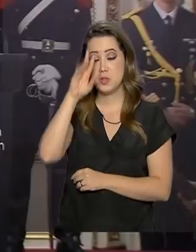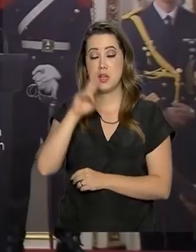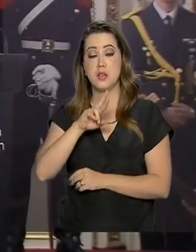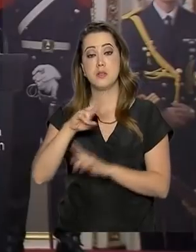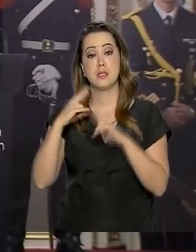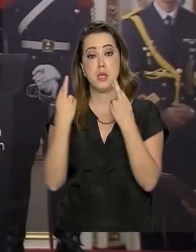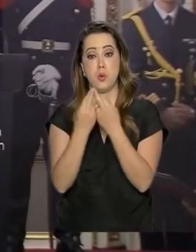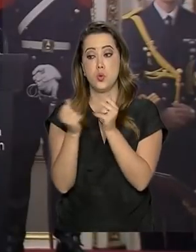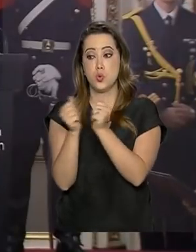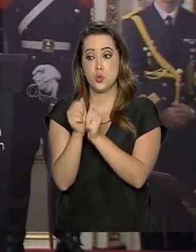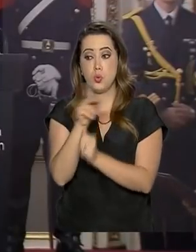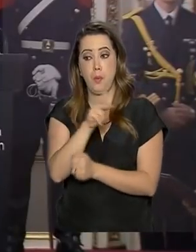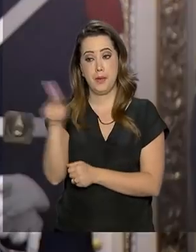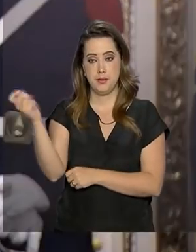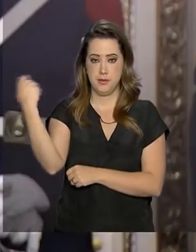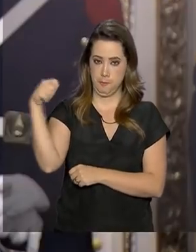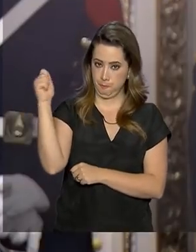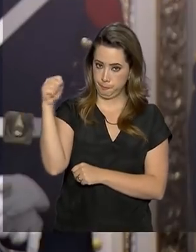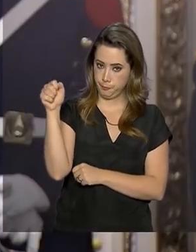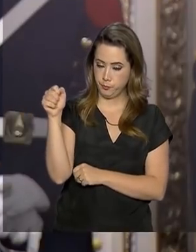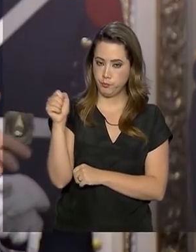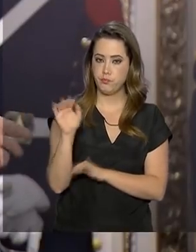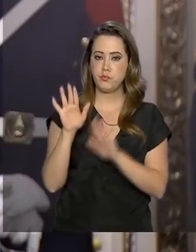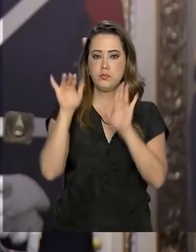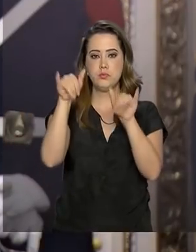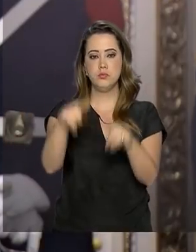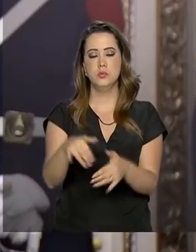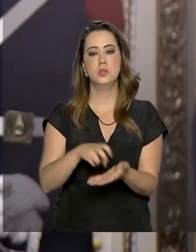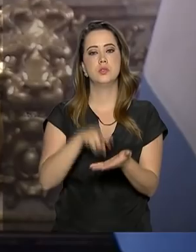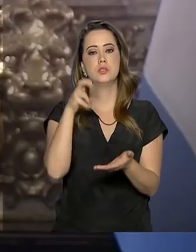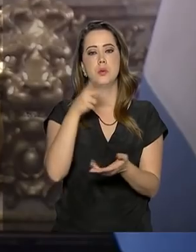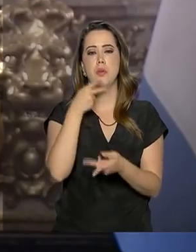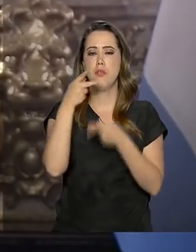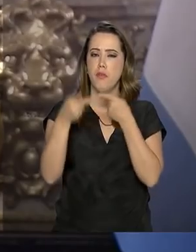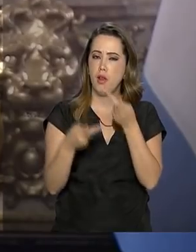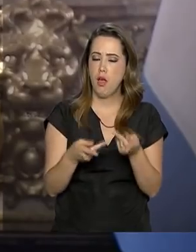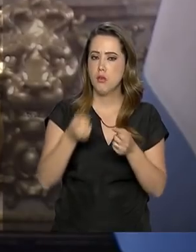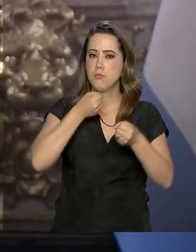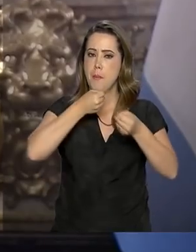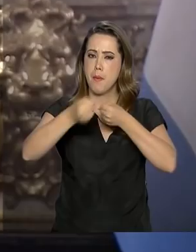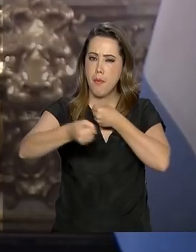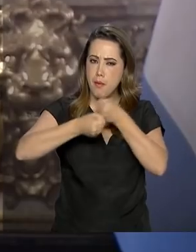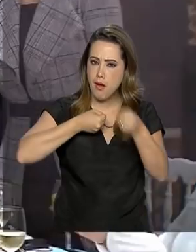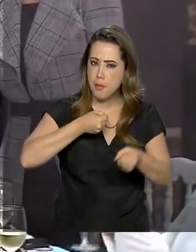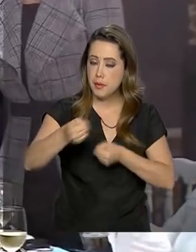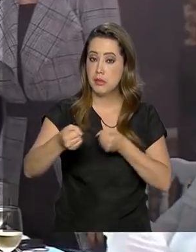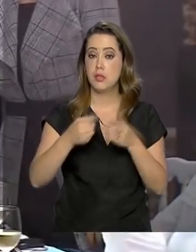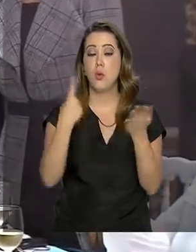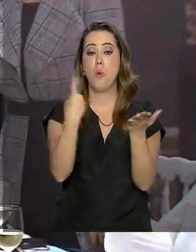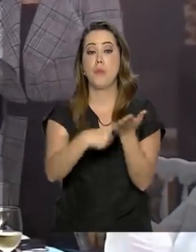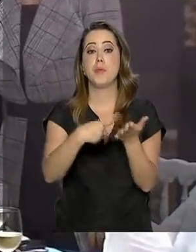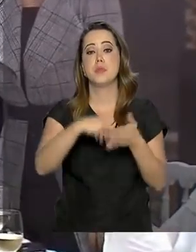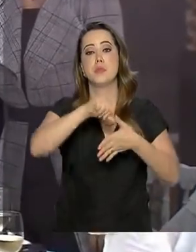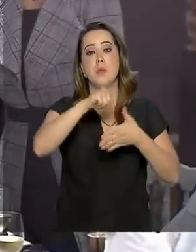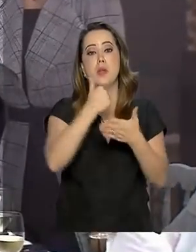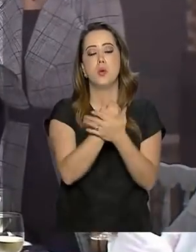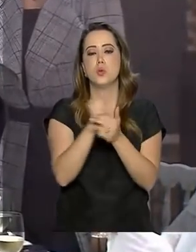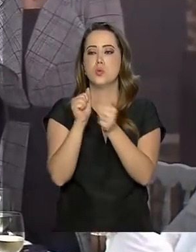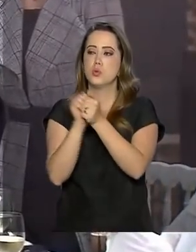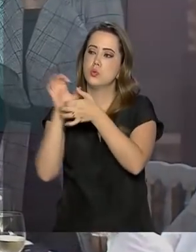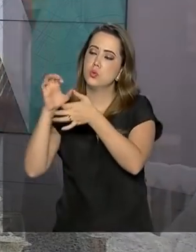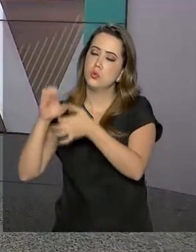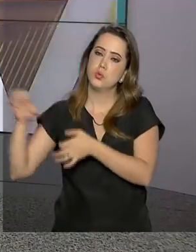Maurício Macri. No fim da manhã, os dois deram uma declaração à imprensa em que destacaram o acordo Mercosul-União